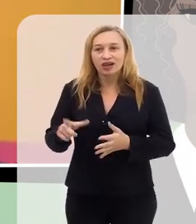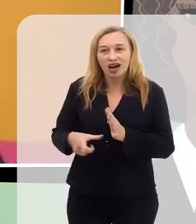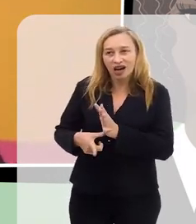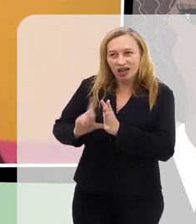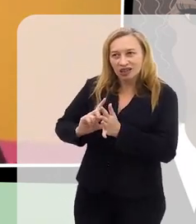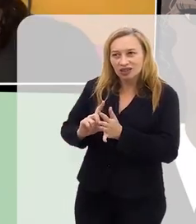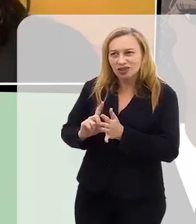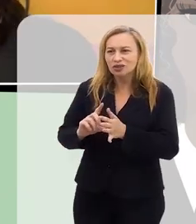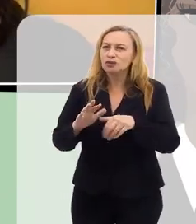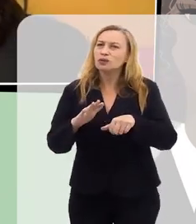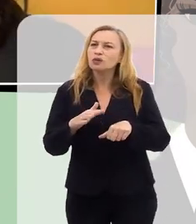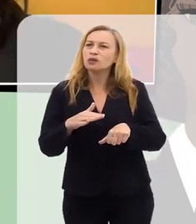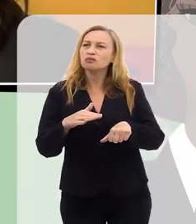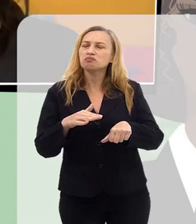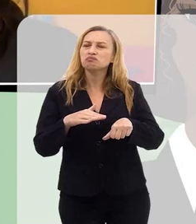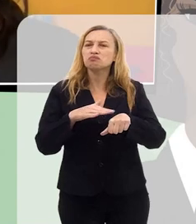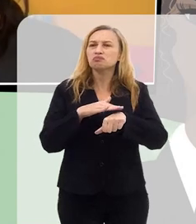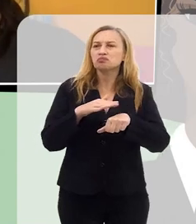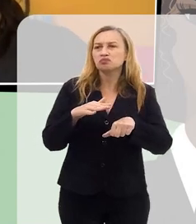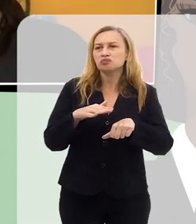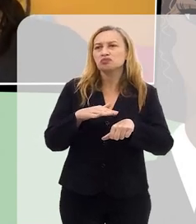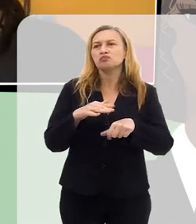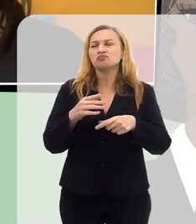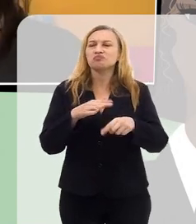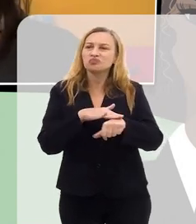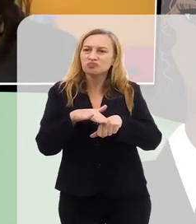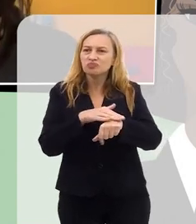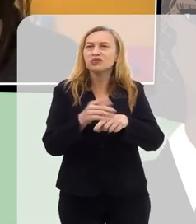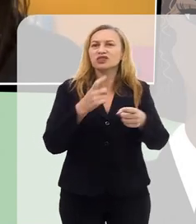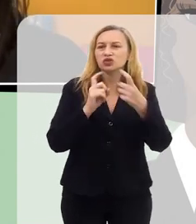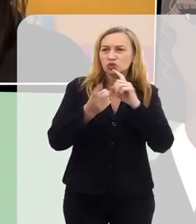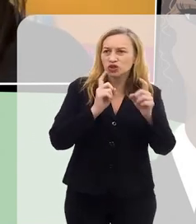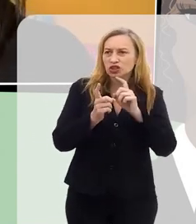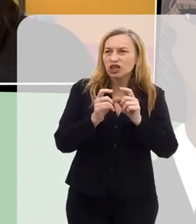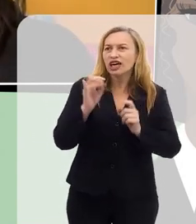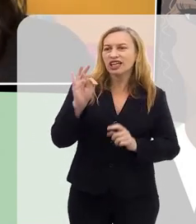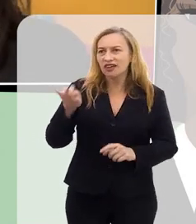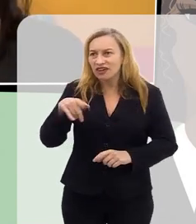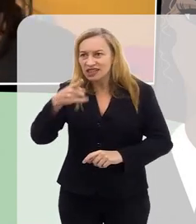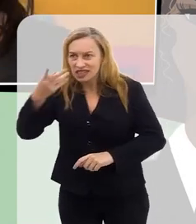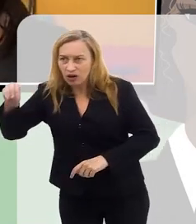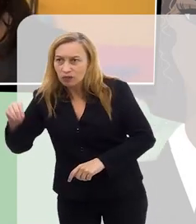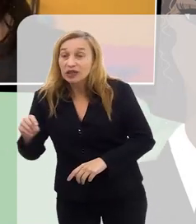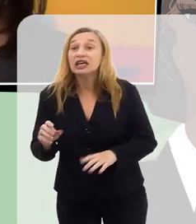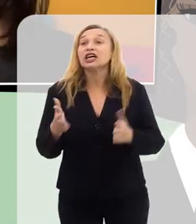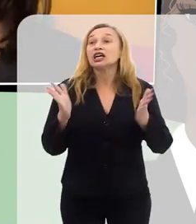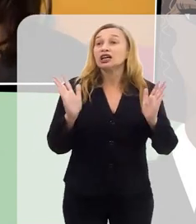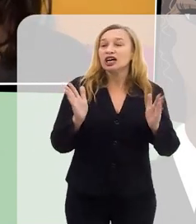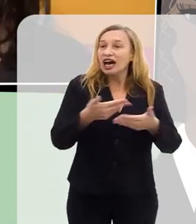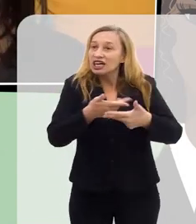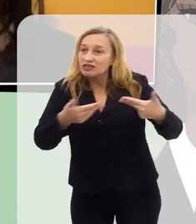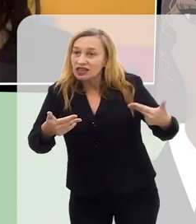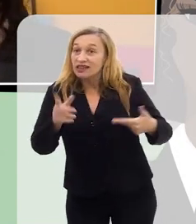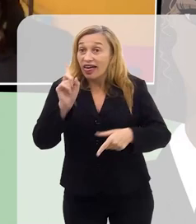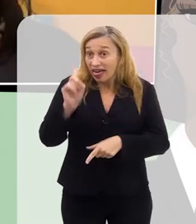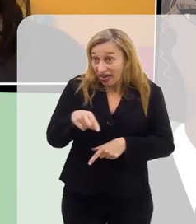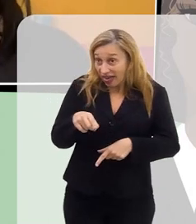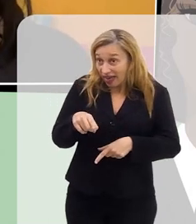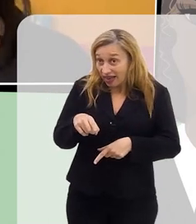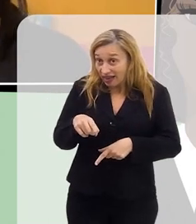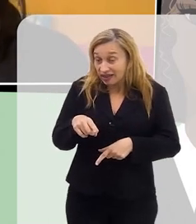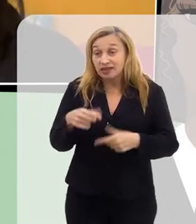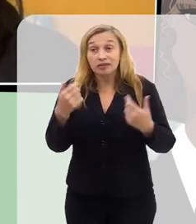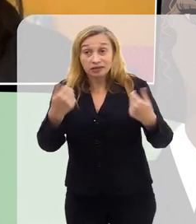anterior, a gente começou a discutir sobre as intervenções, que muitas vezes são necessárias, salvam